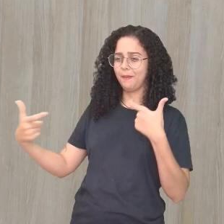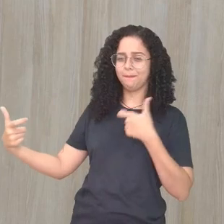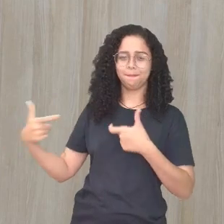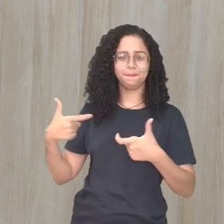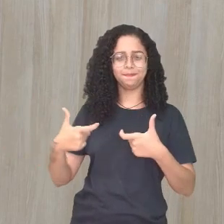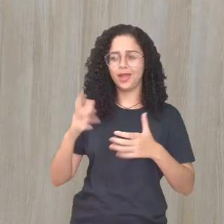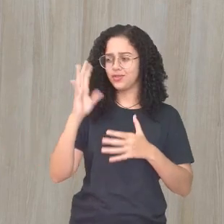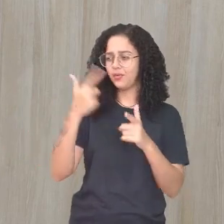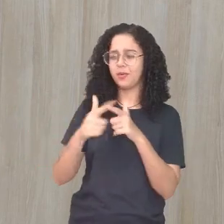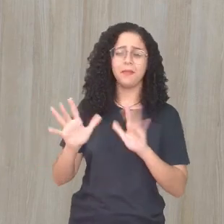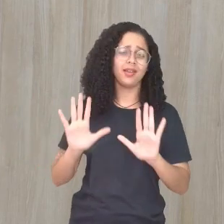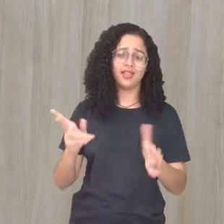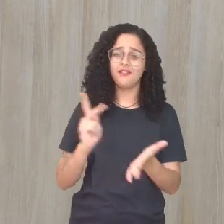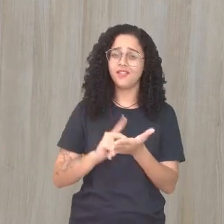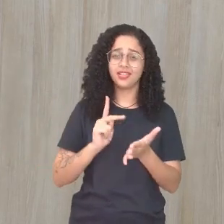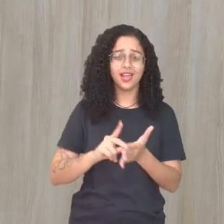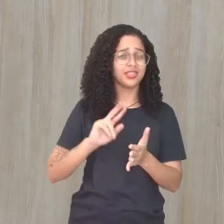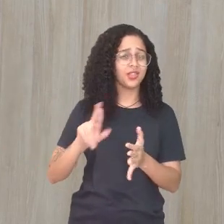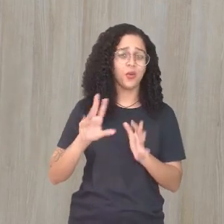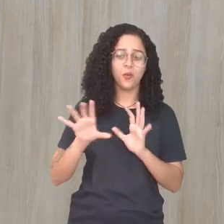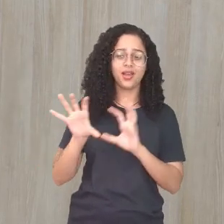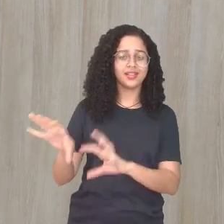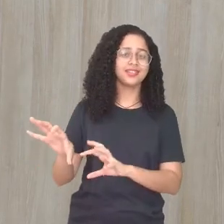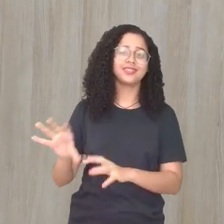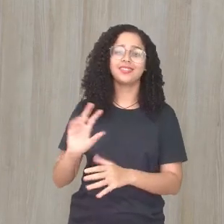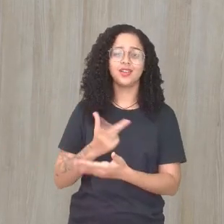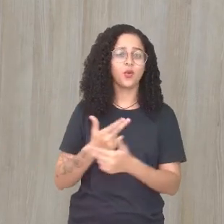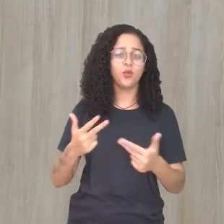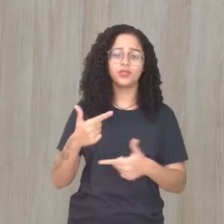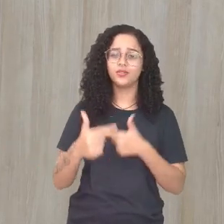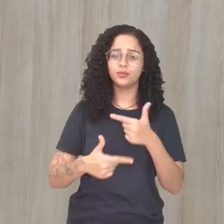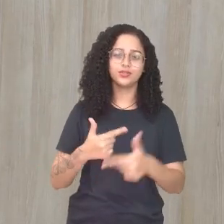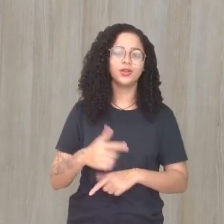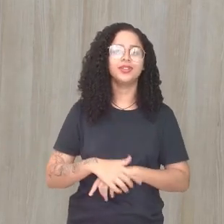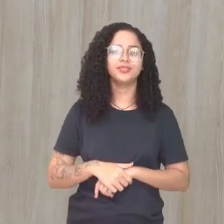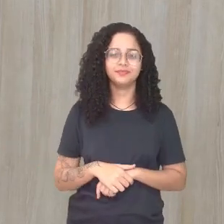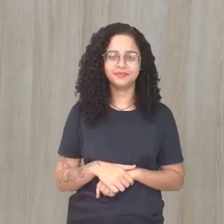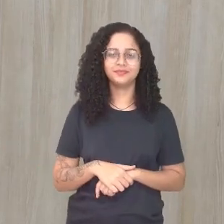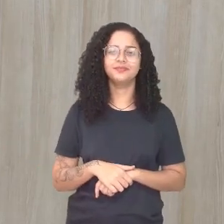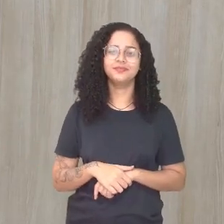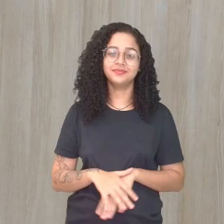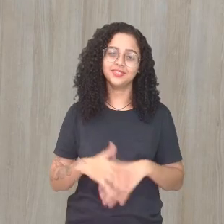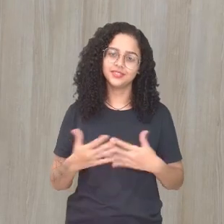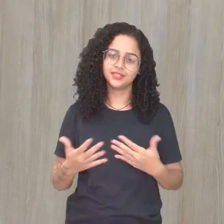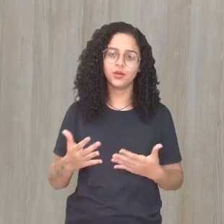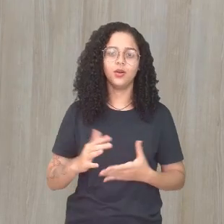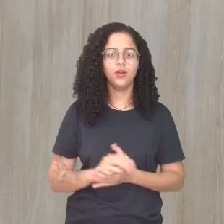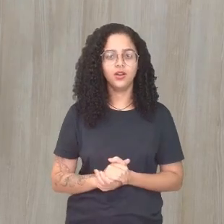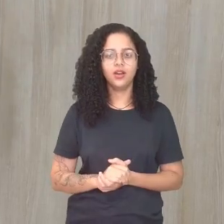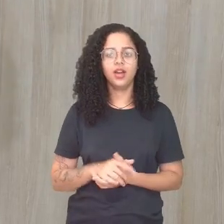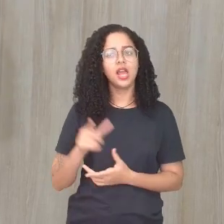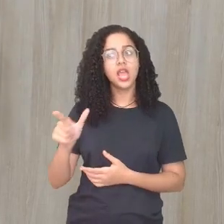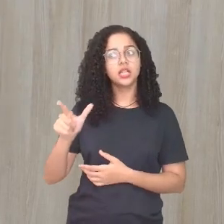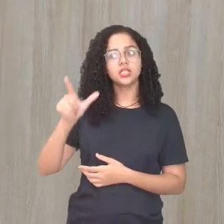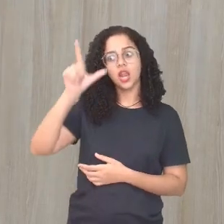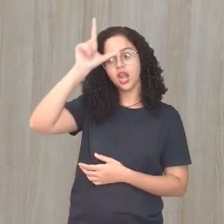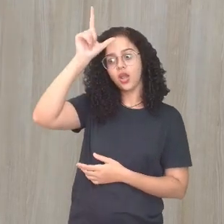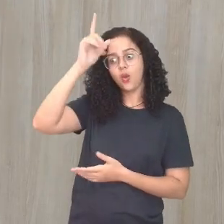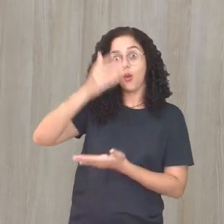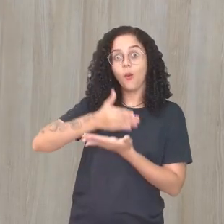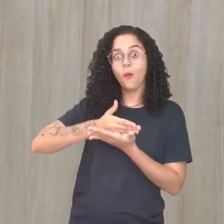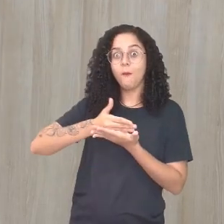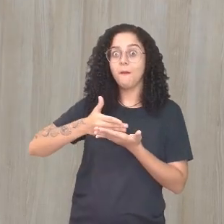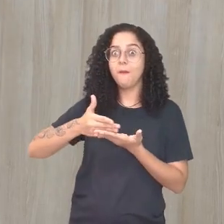e na realidade, né, não é bem assim que as coisas funcionam, né? Então, aí esses líderes, eles